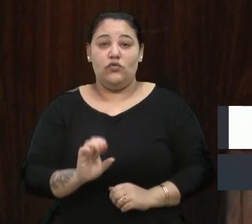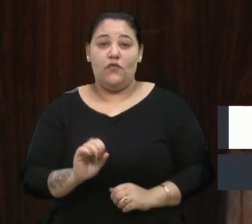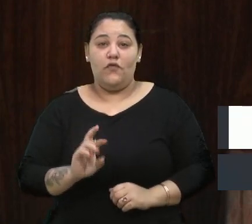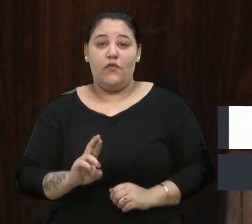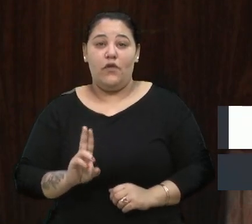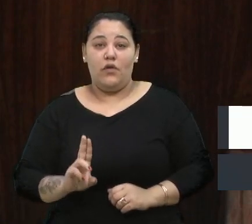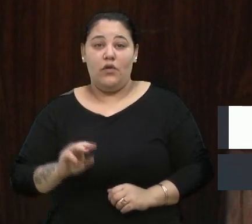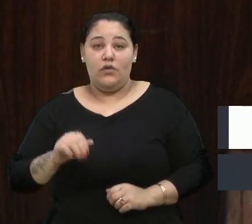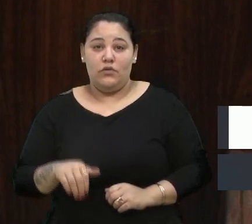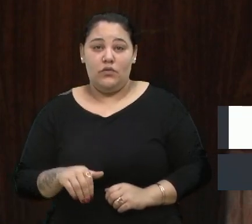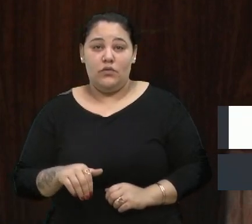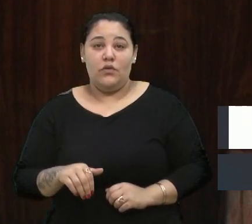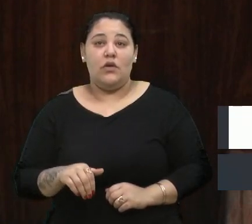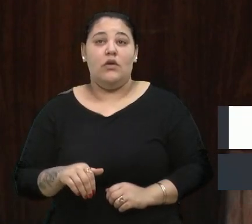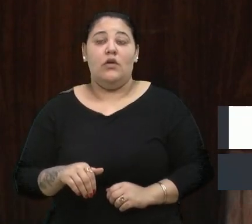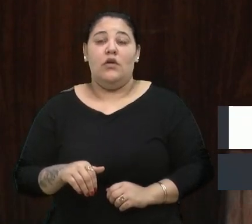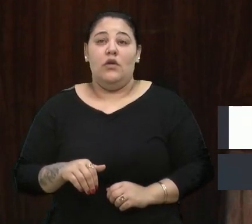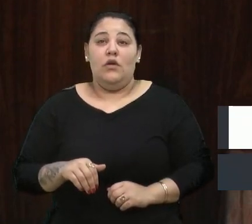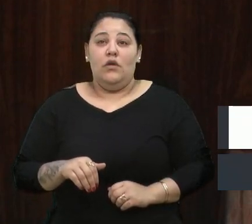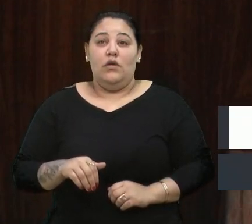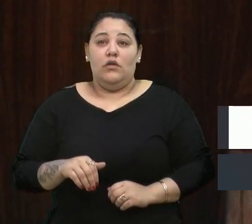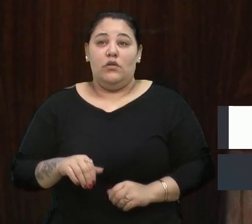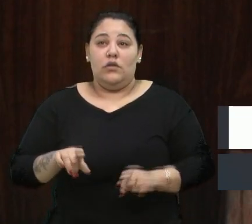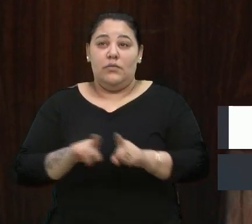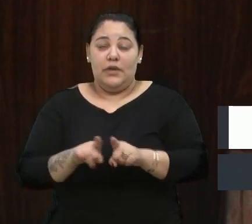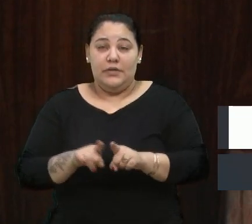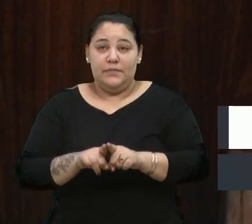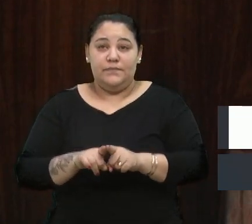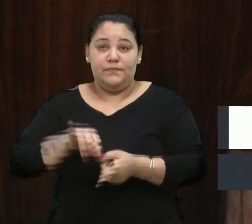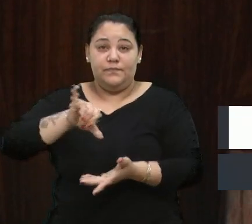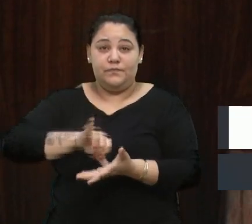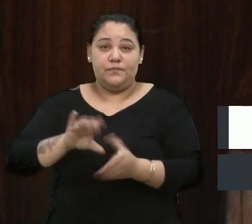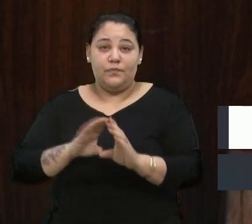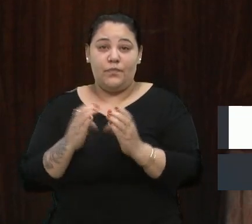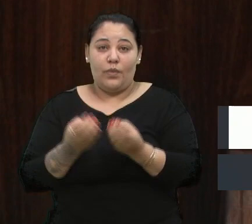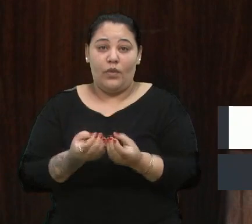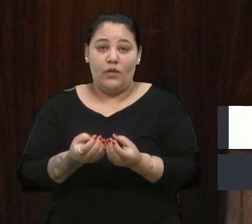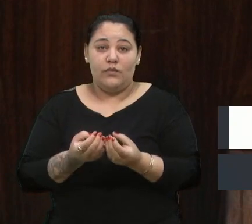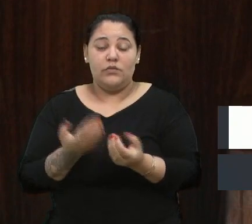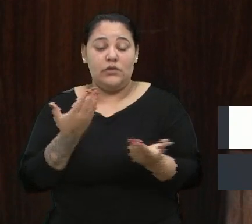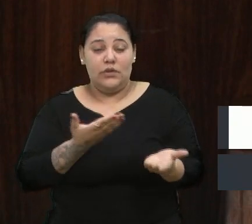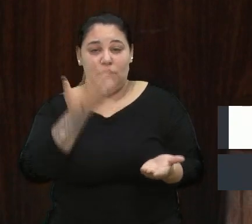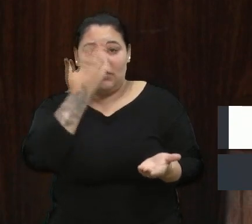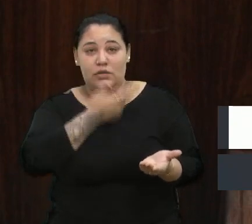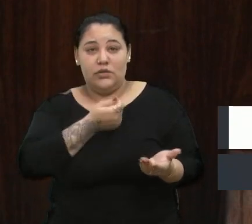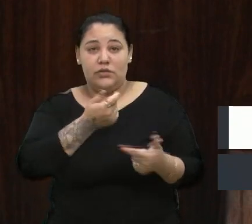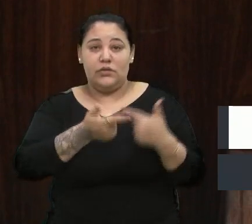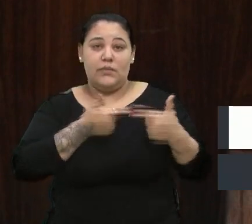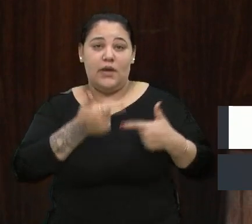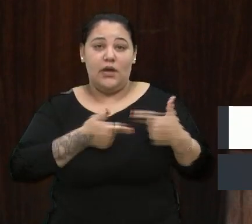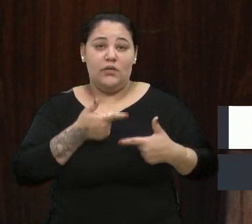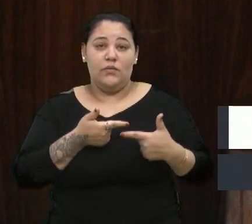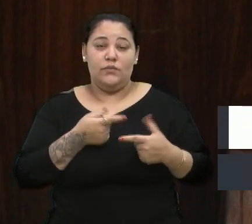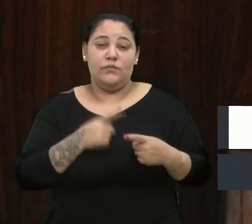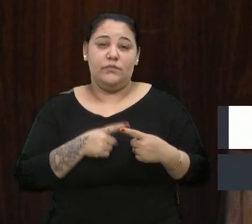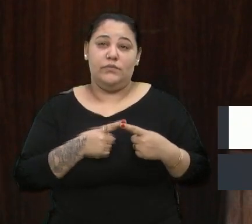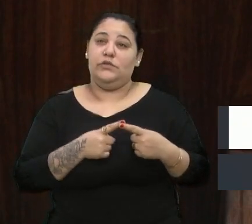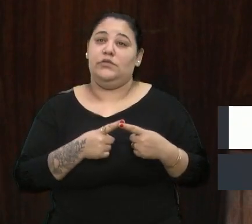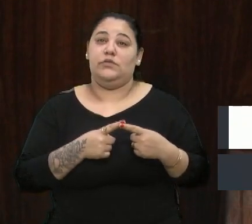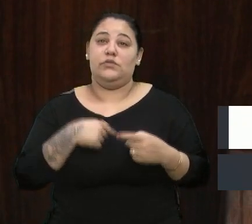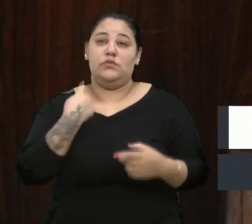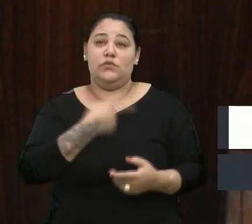foi uma devassa nos centros comunitários em virtude do seu belo trabalho. Senão, a gente sabe disso o